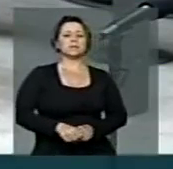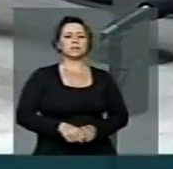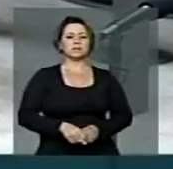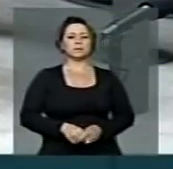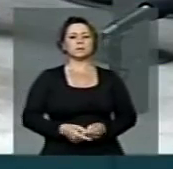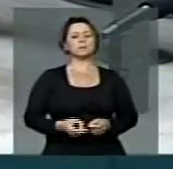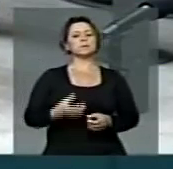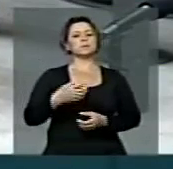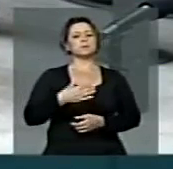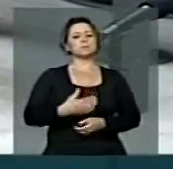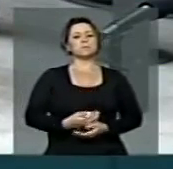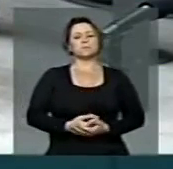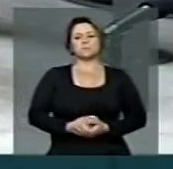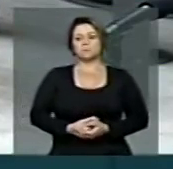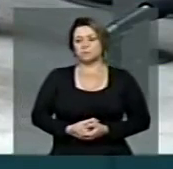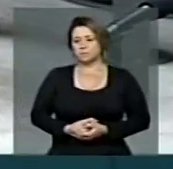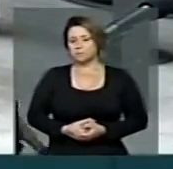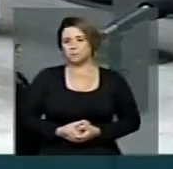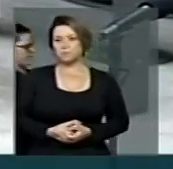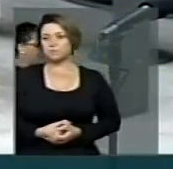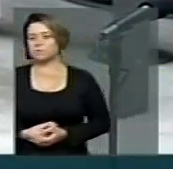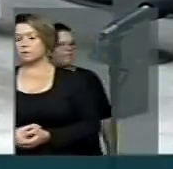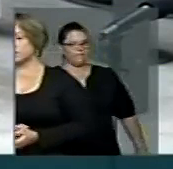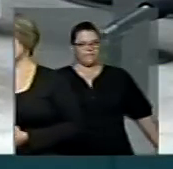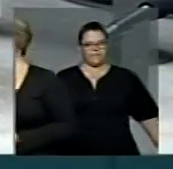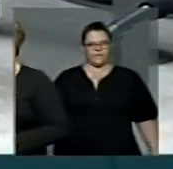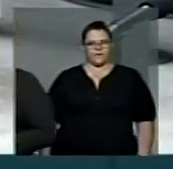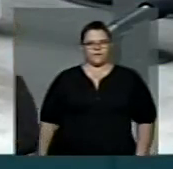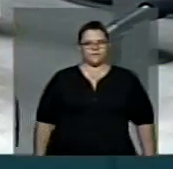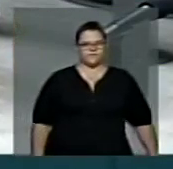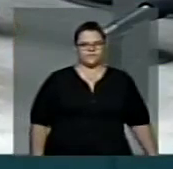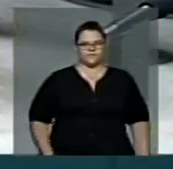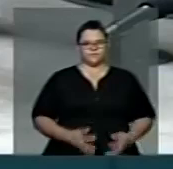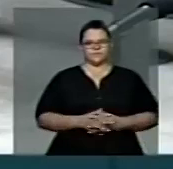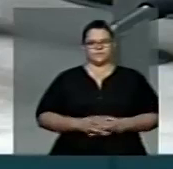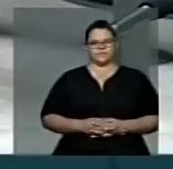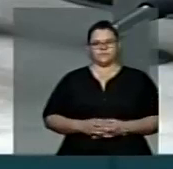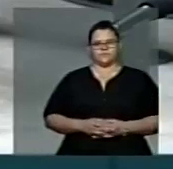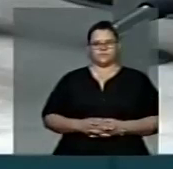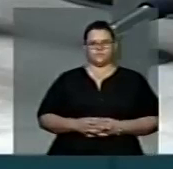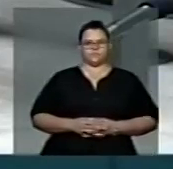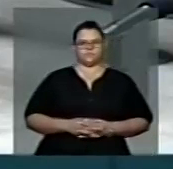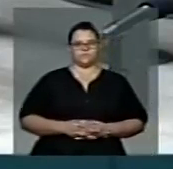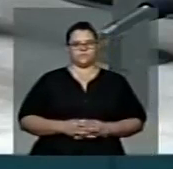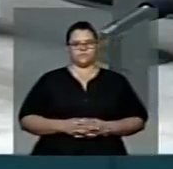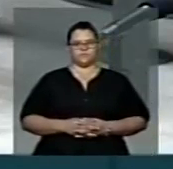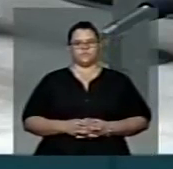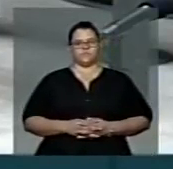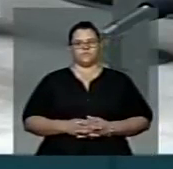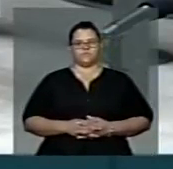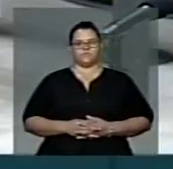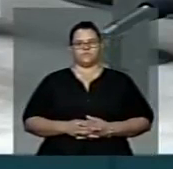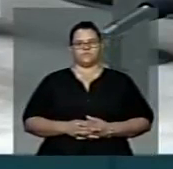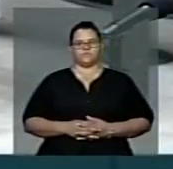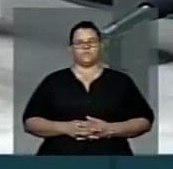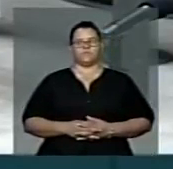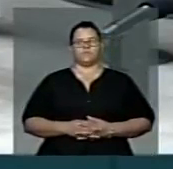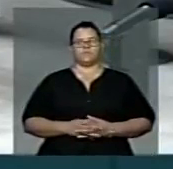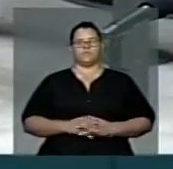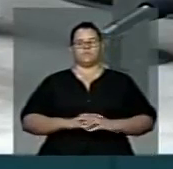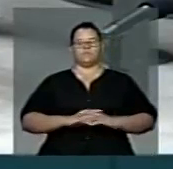no Congresso. O senhor é das mais gratas revelações que nós já tivemos aqui nesse